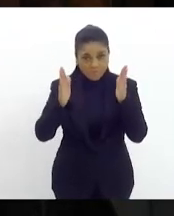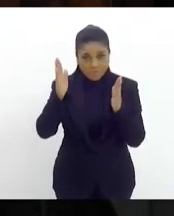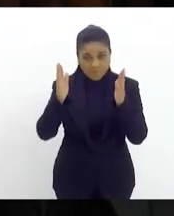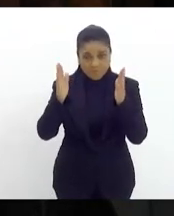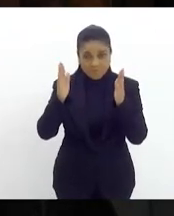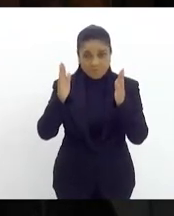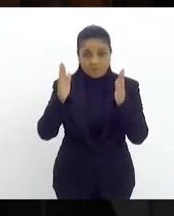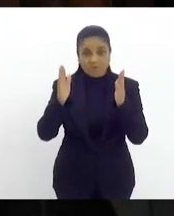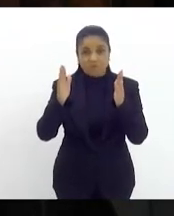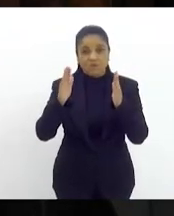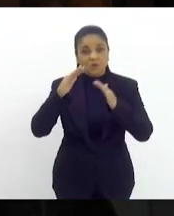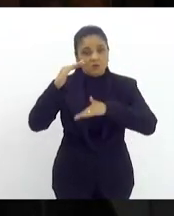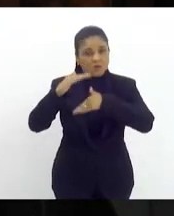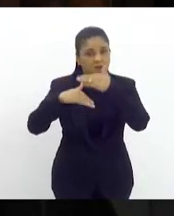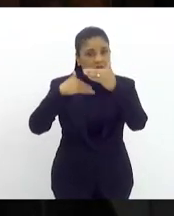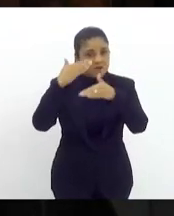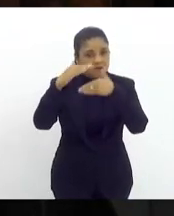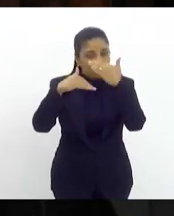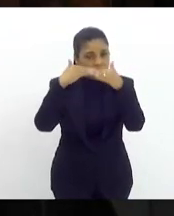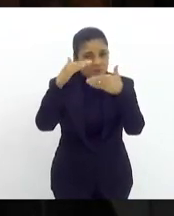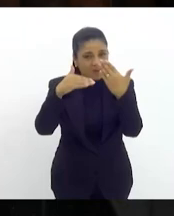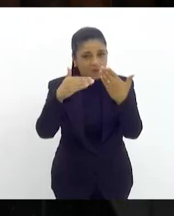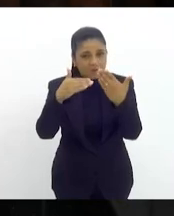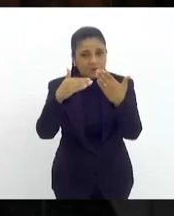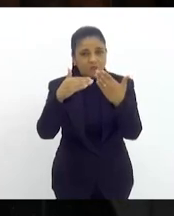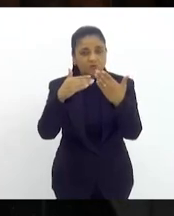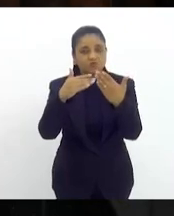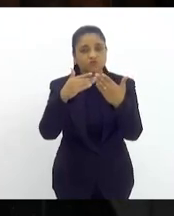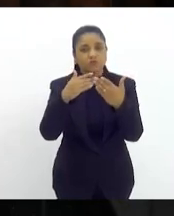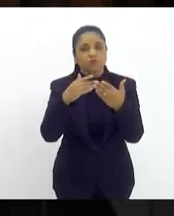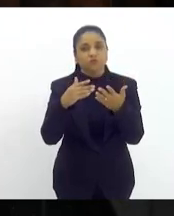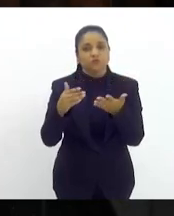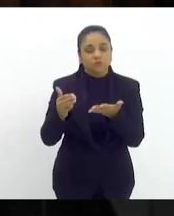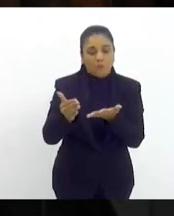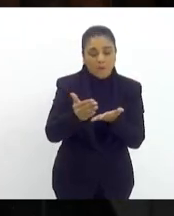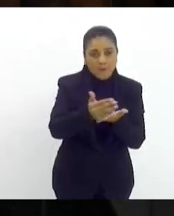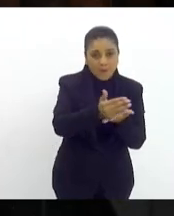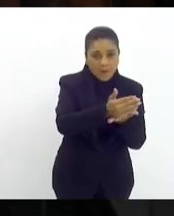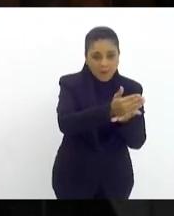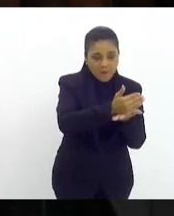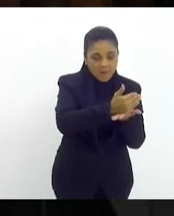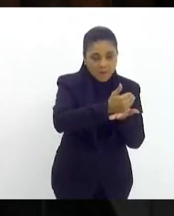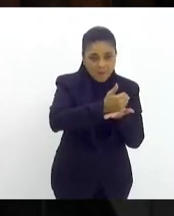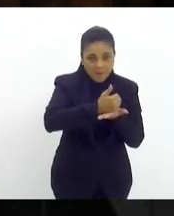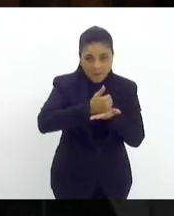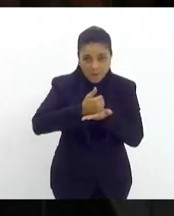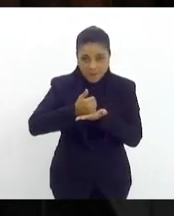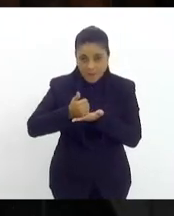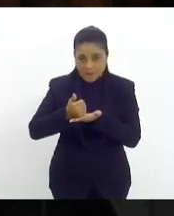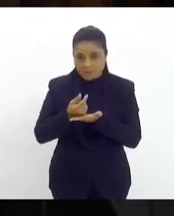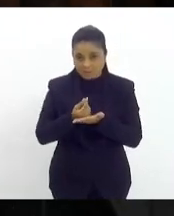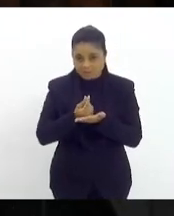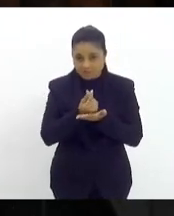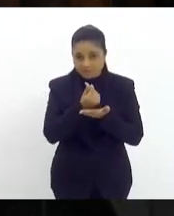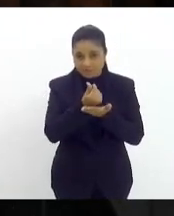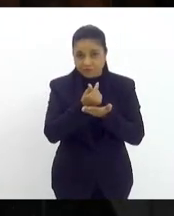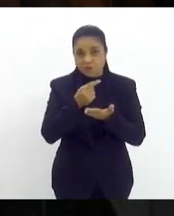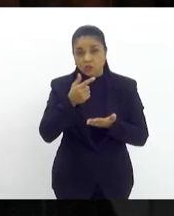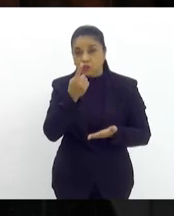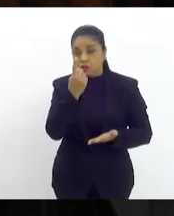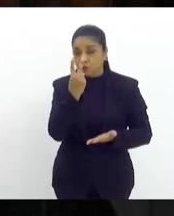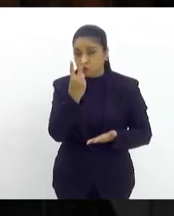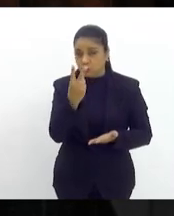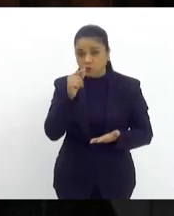o crescimento médio do produto interno bruto brasileiro foi de dois